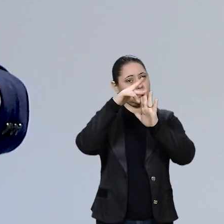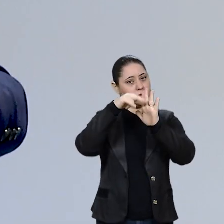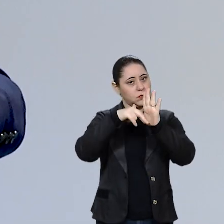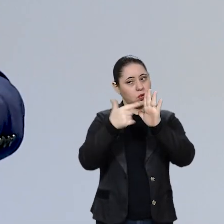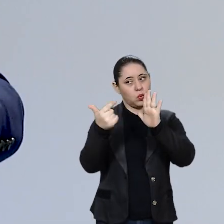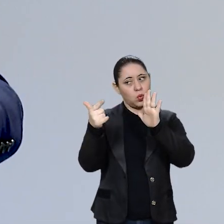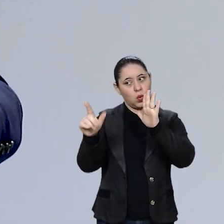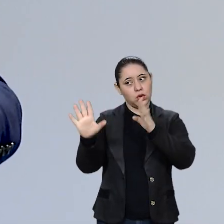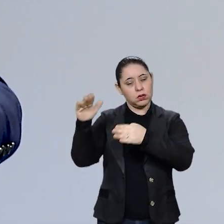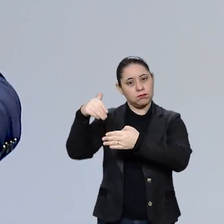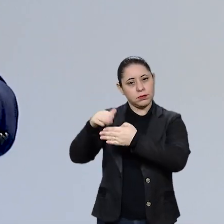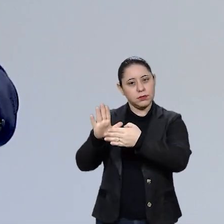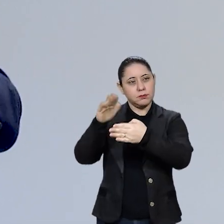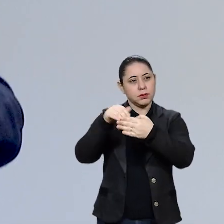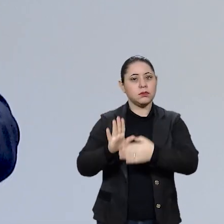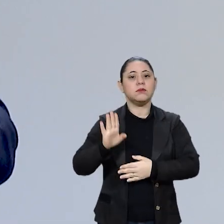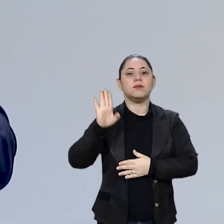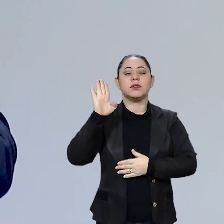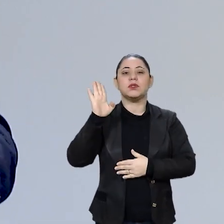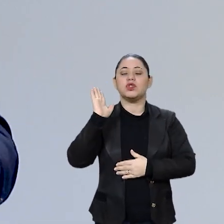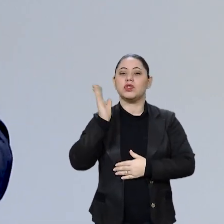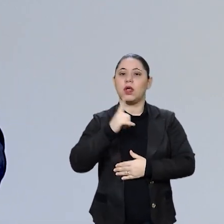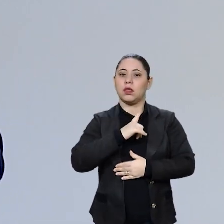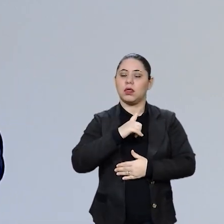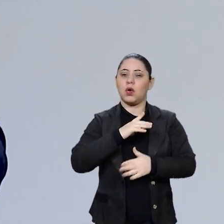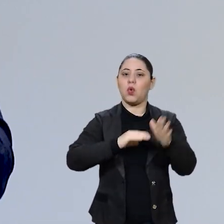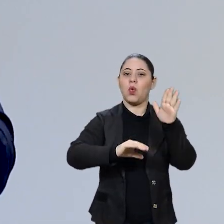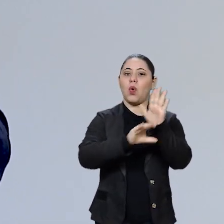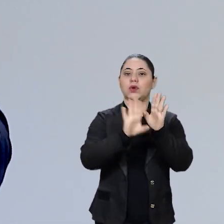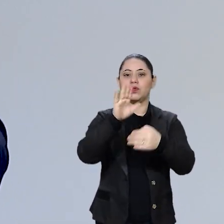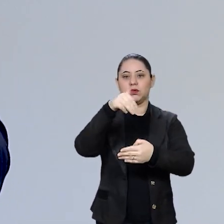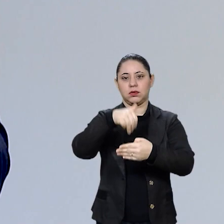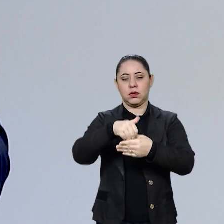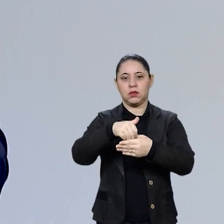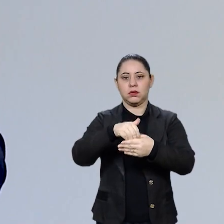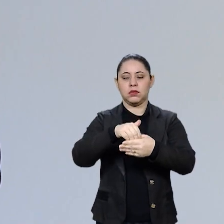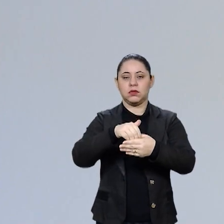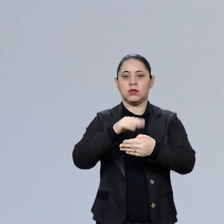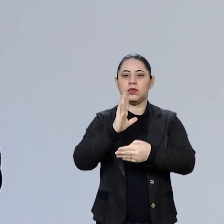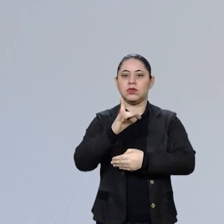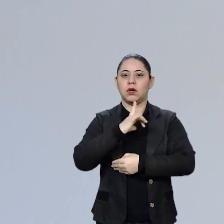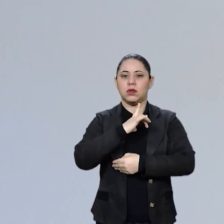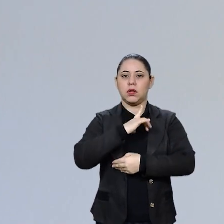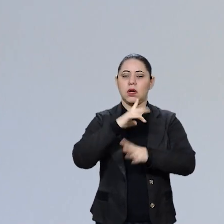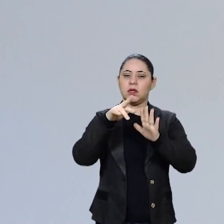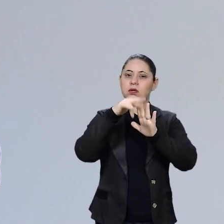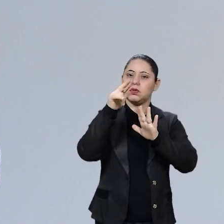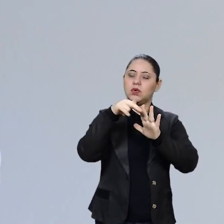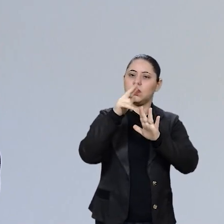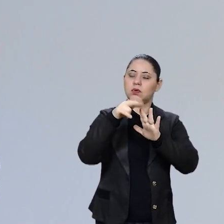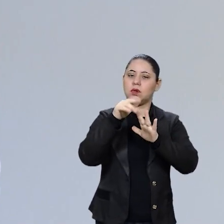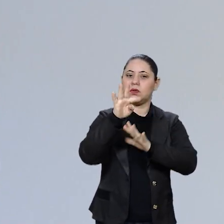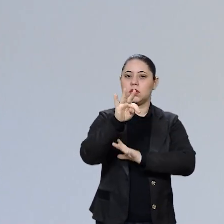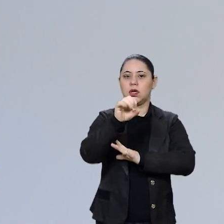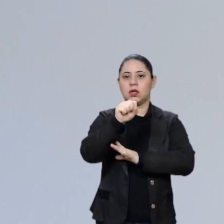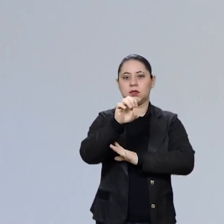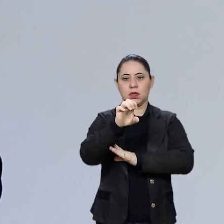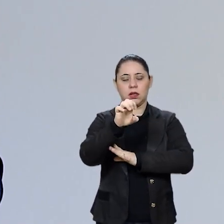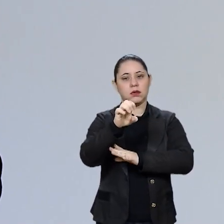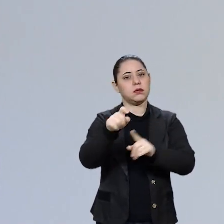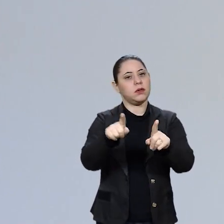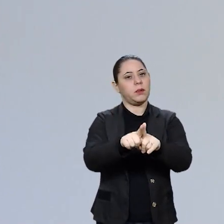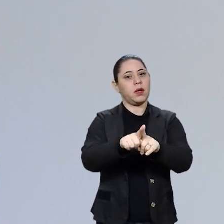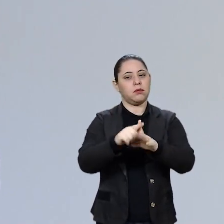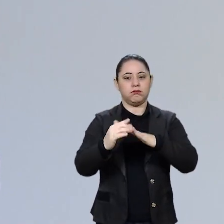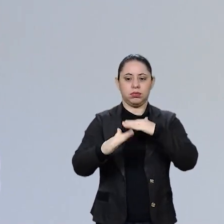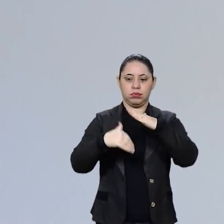está previstas nas resoluções do TSE, e elas vieram avançando à medida do tempo, e o que ocorreu antes das